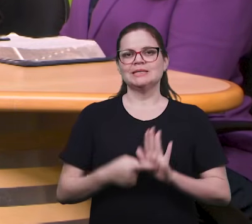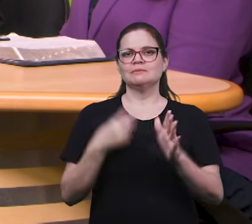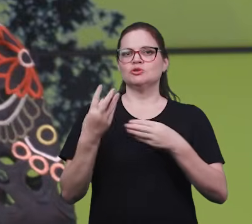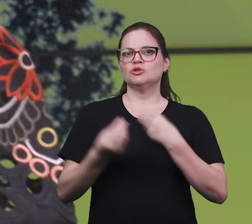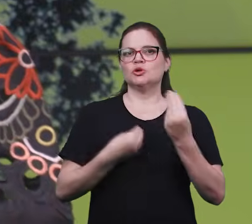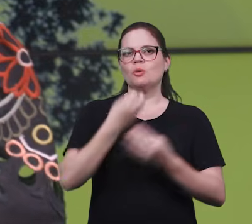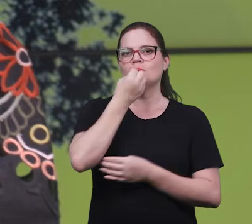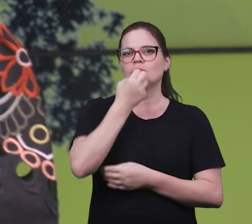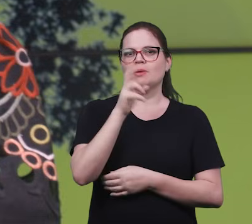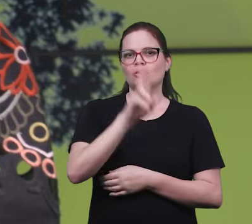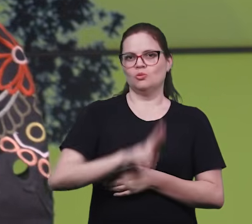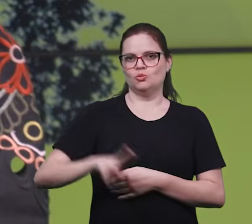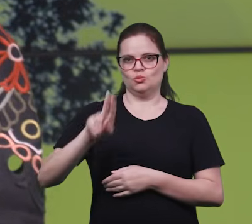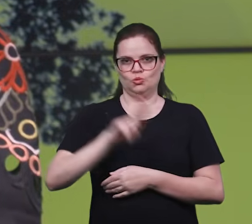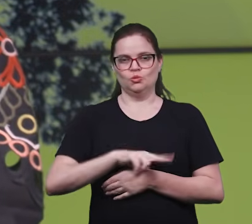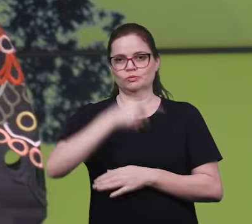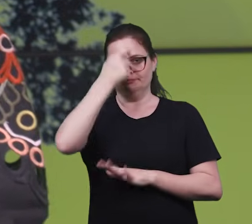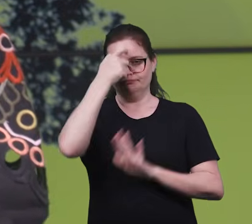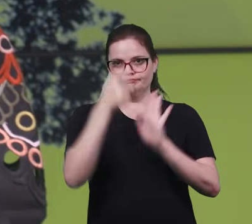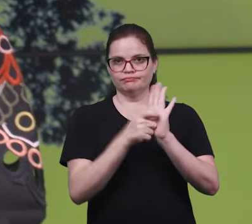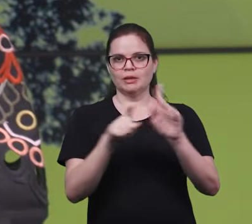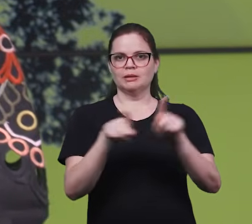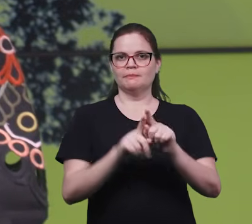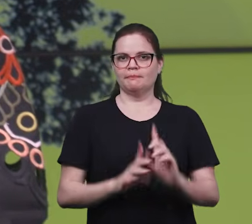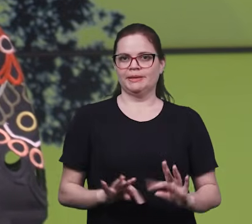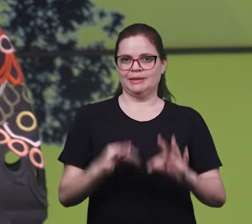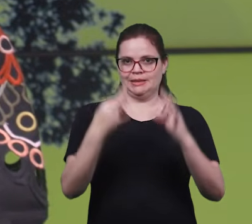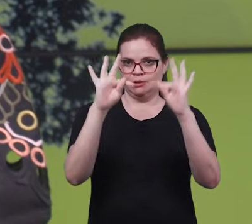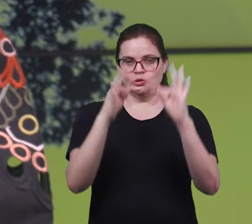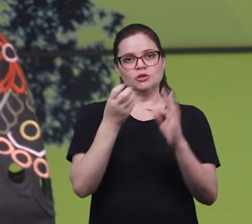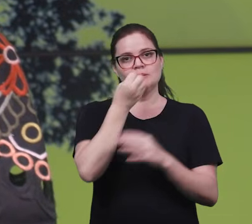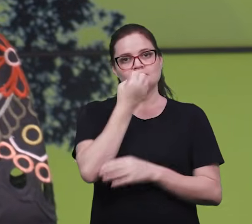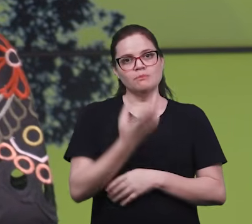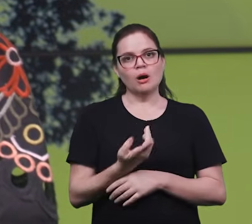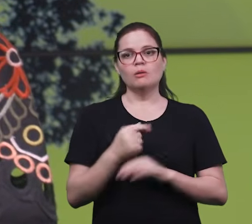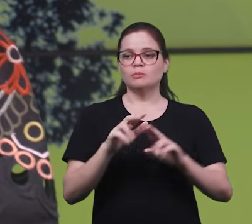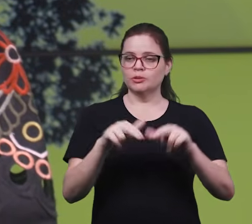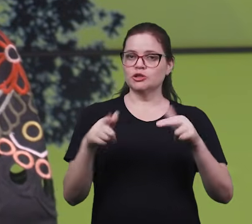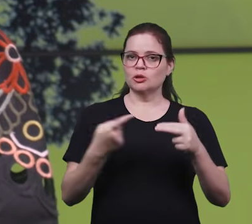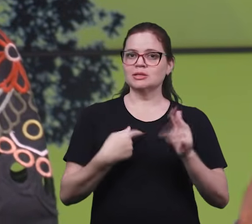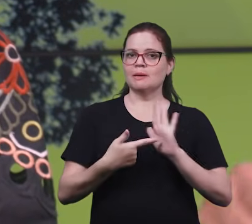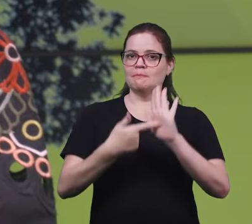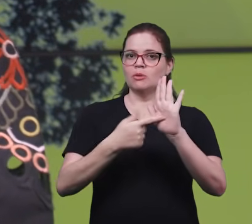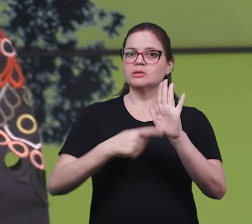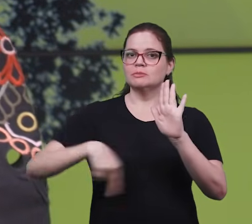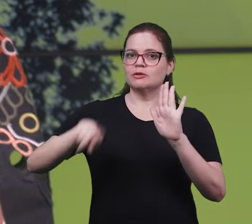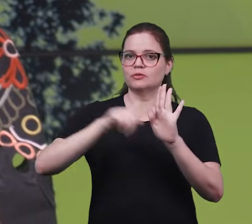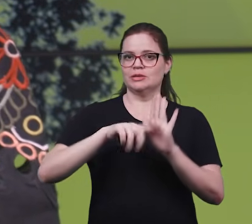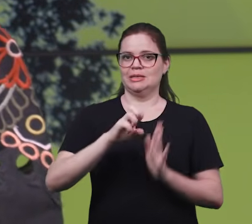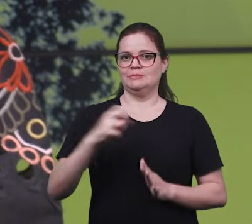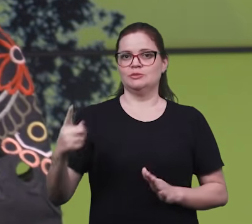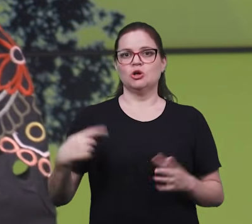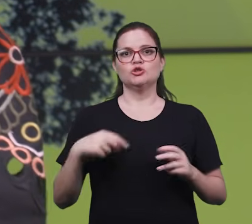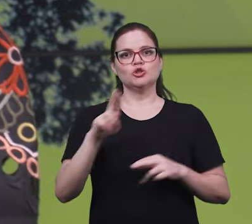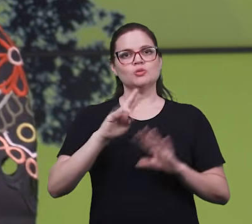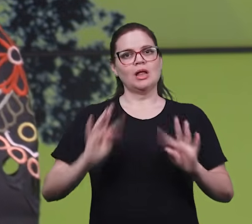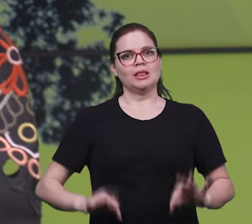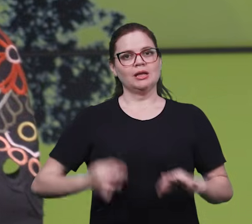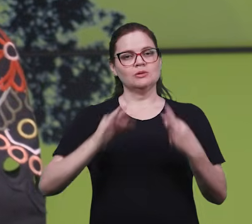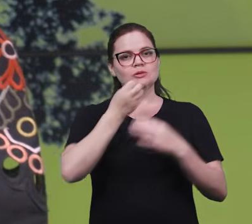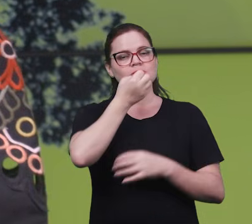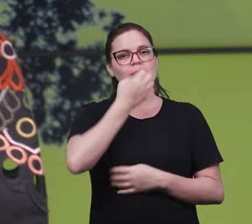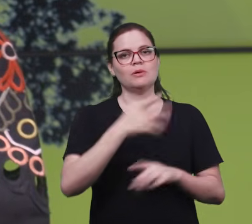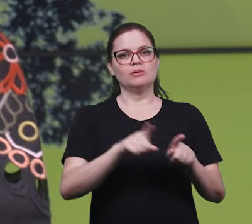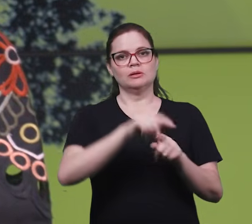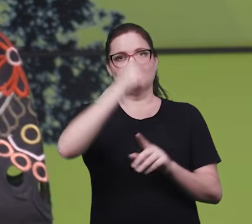bom uso, e é isso que nós queremos destacar nesses 2 episódios, como que o bom uso das tecnologias, da